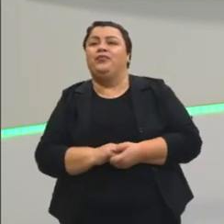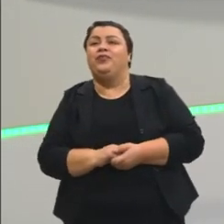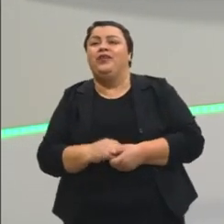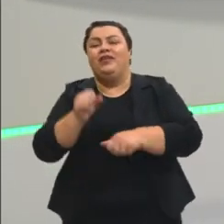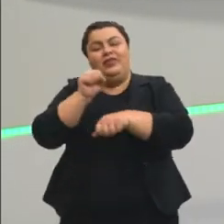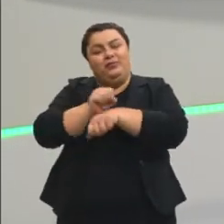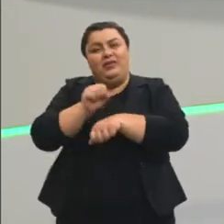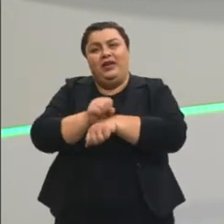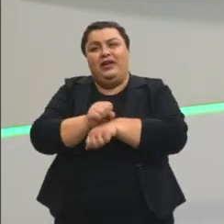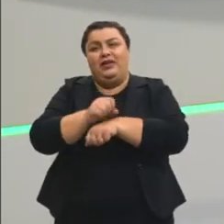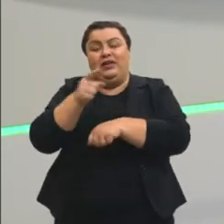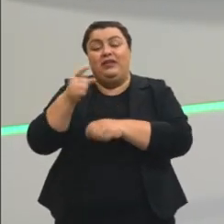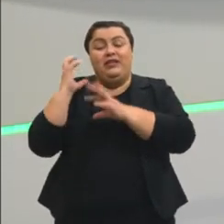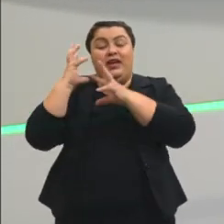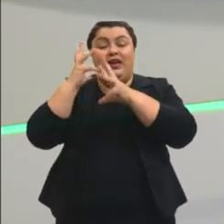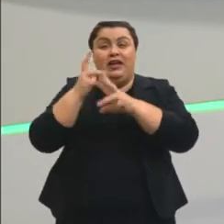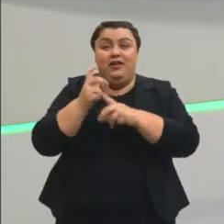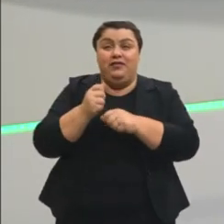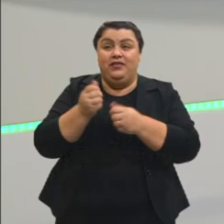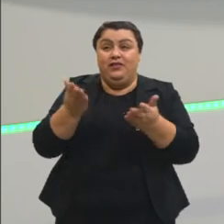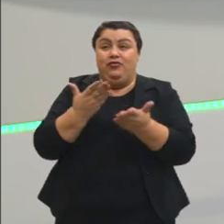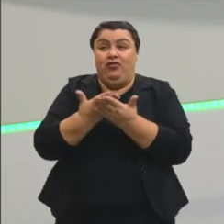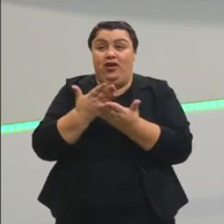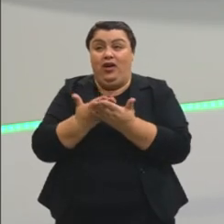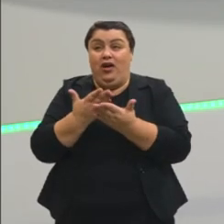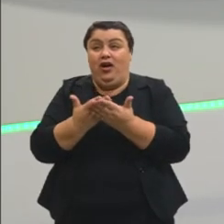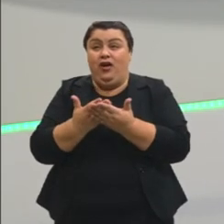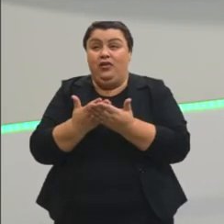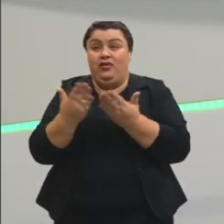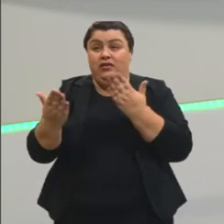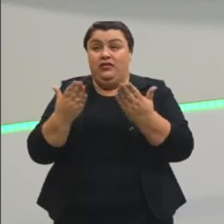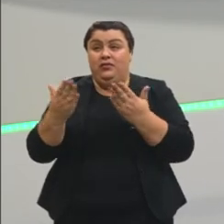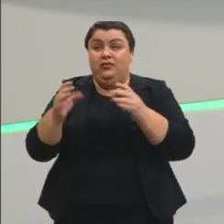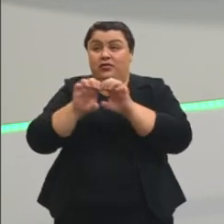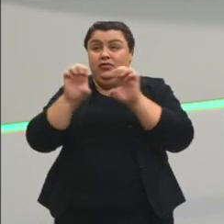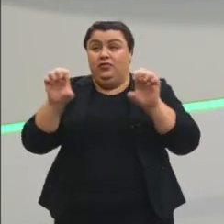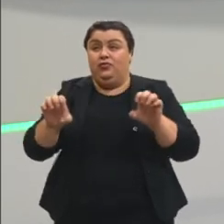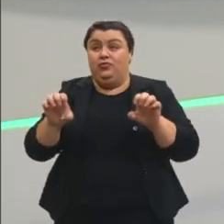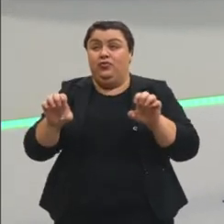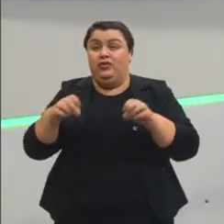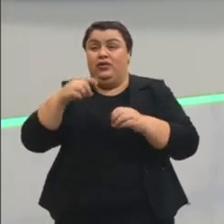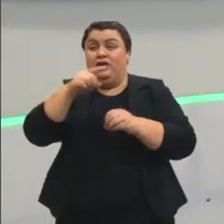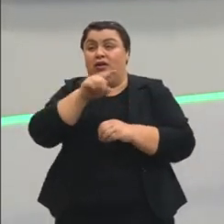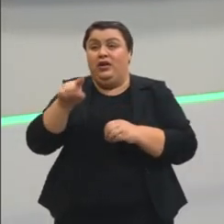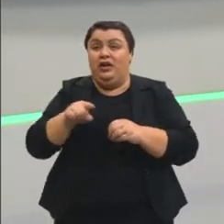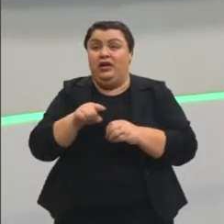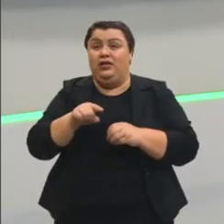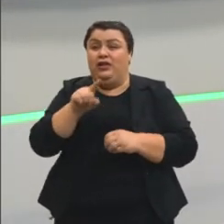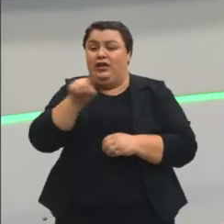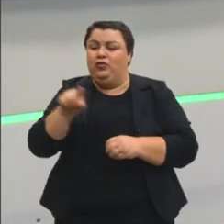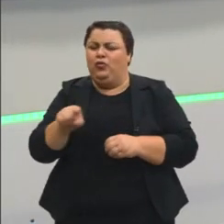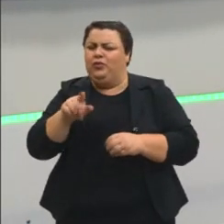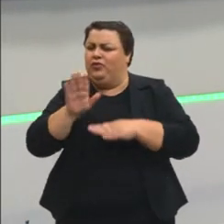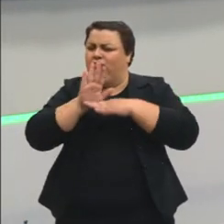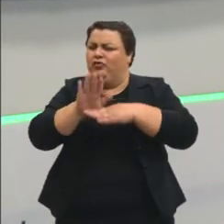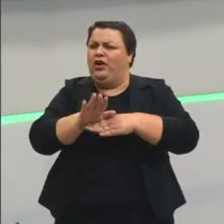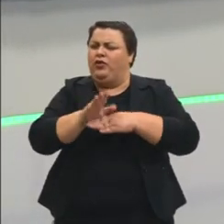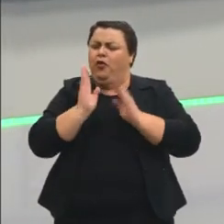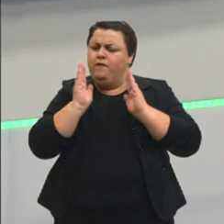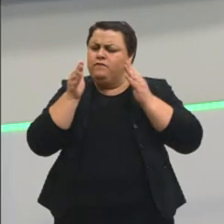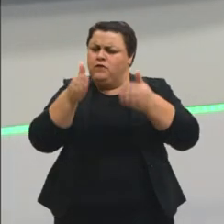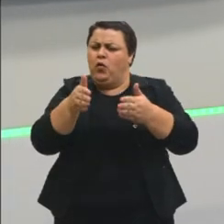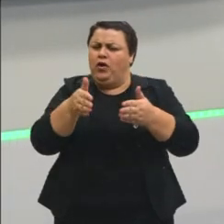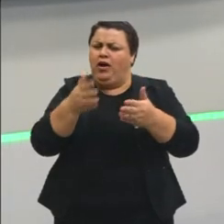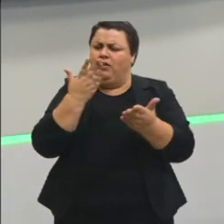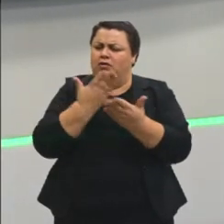eu espero que com essa revisão aí com essa aula de semelhança estrutura atômica eu tenha ajudado vocês de alguma forma Vamos